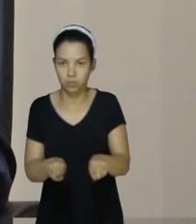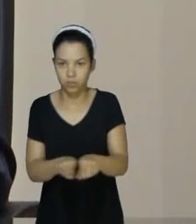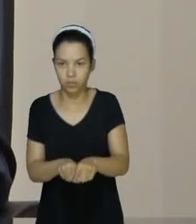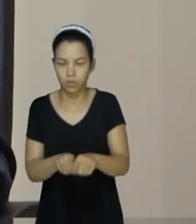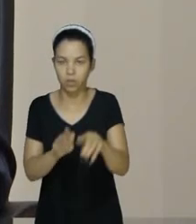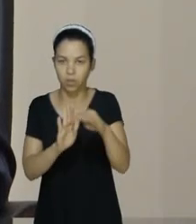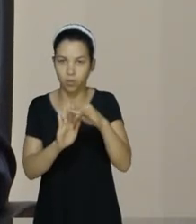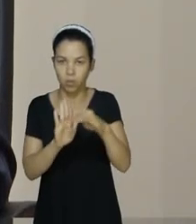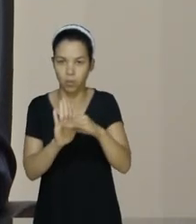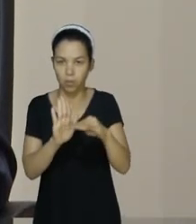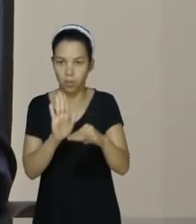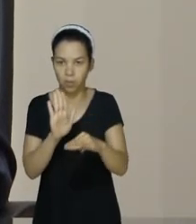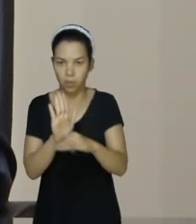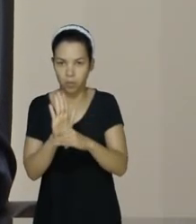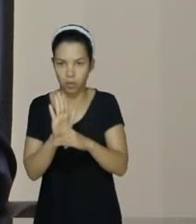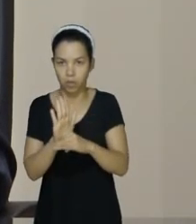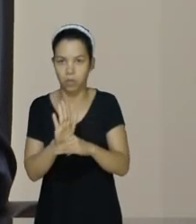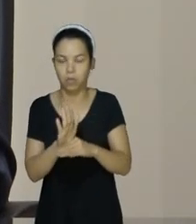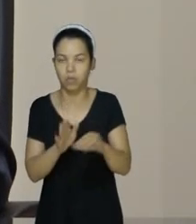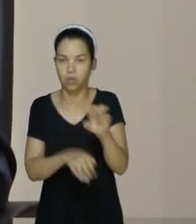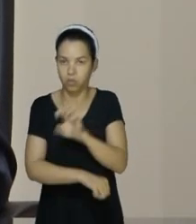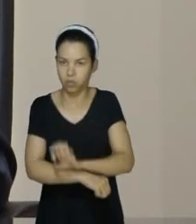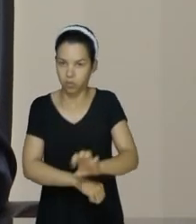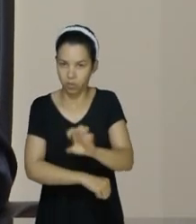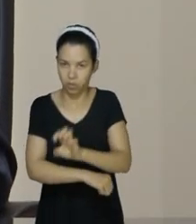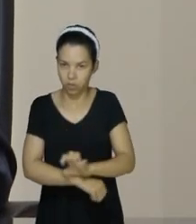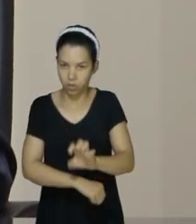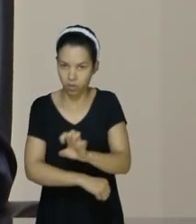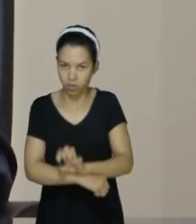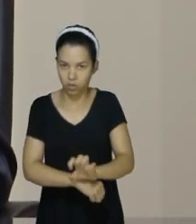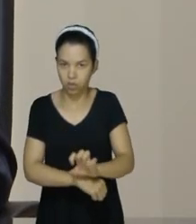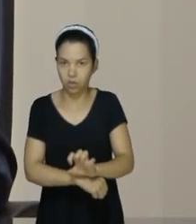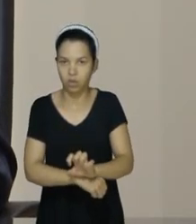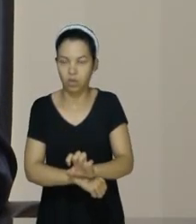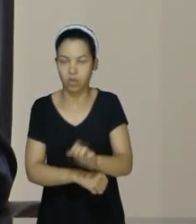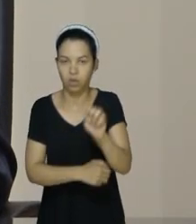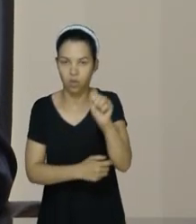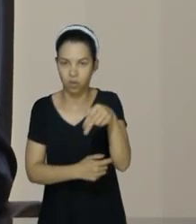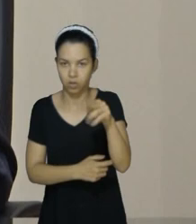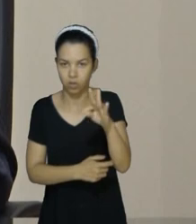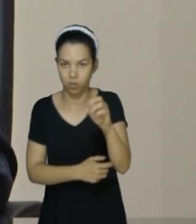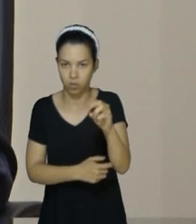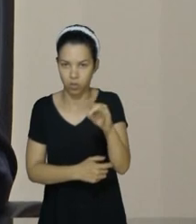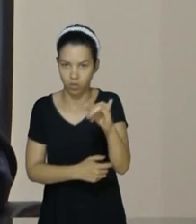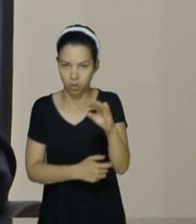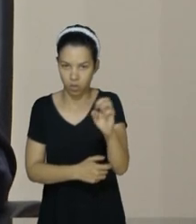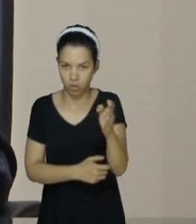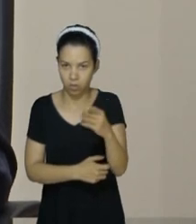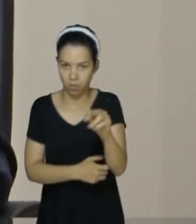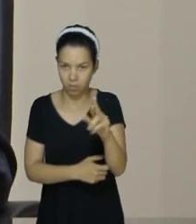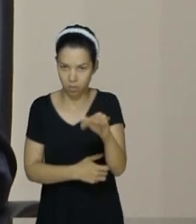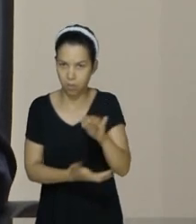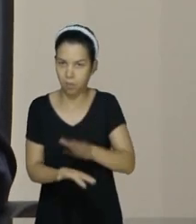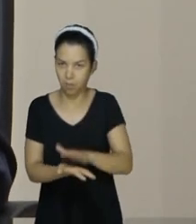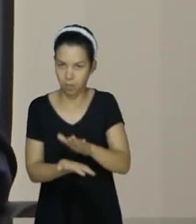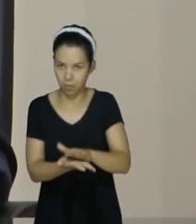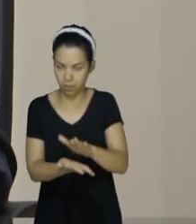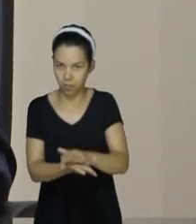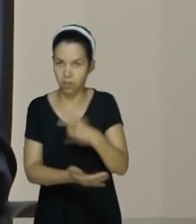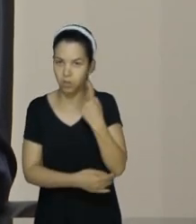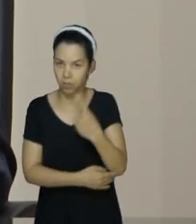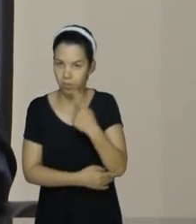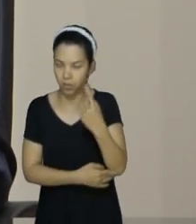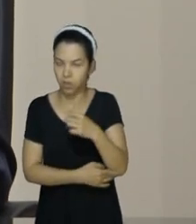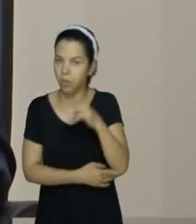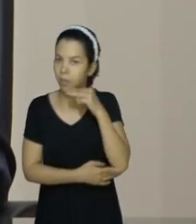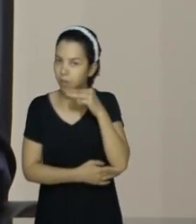programa dos estagiários, né, o programa Antonieta de Barros. Parabéns, deputada Marlene, o